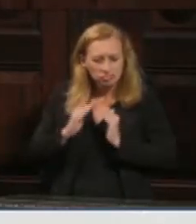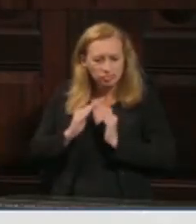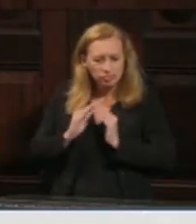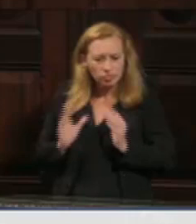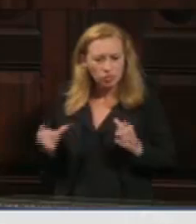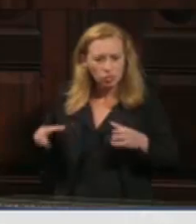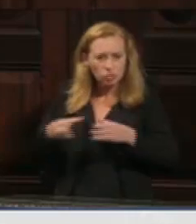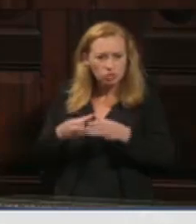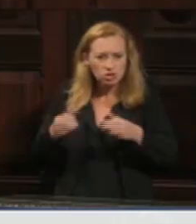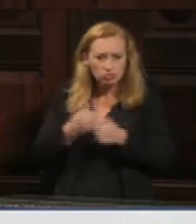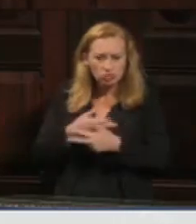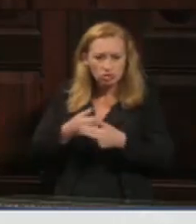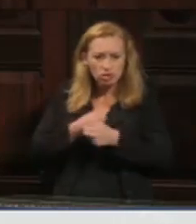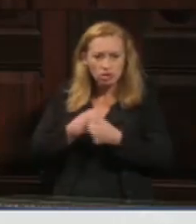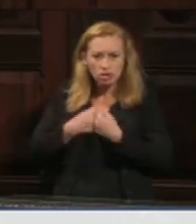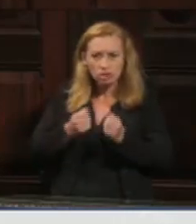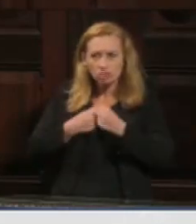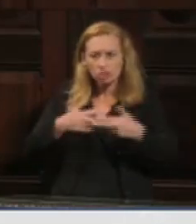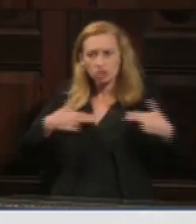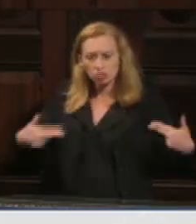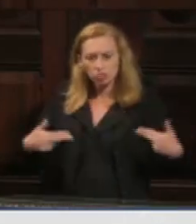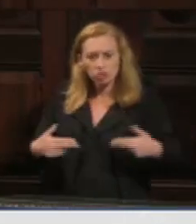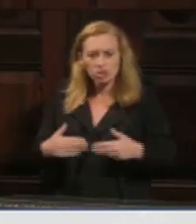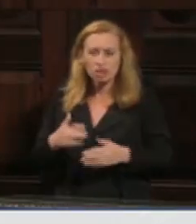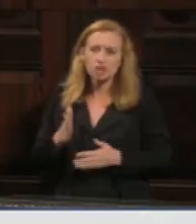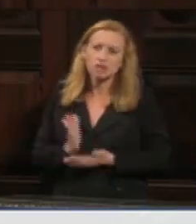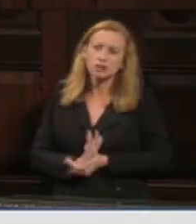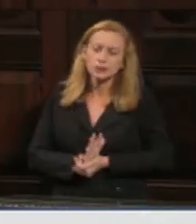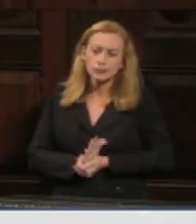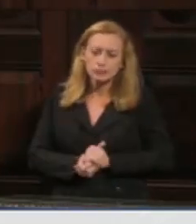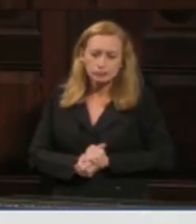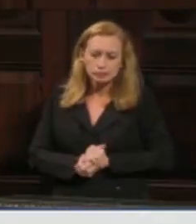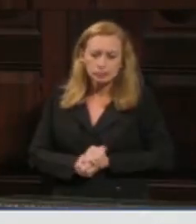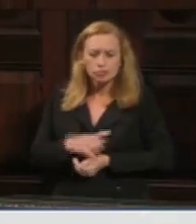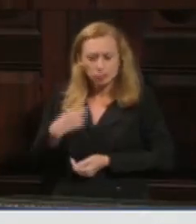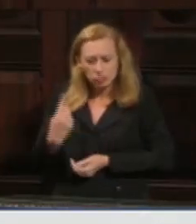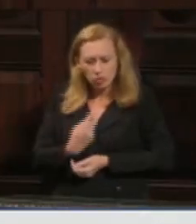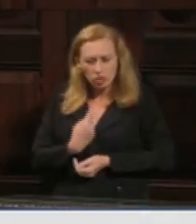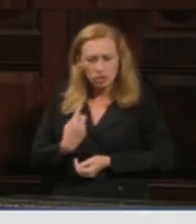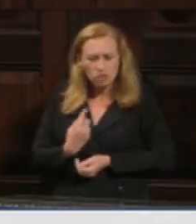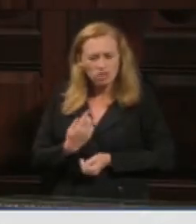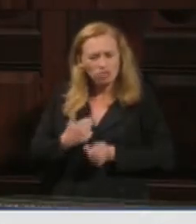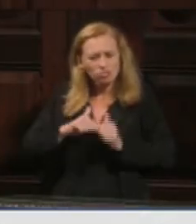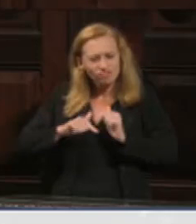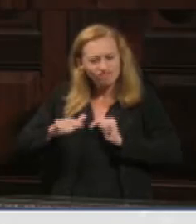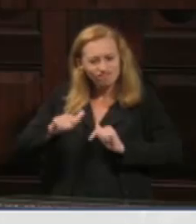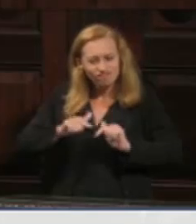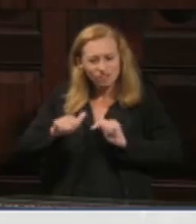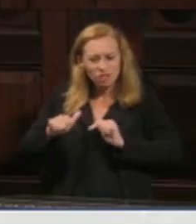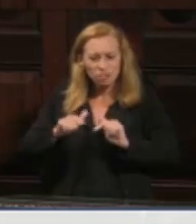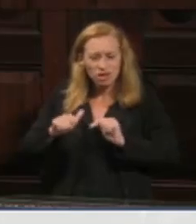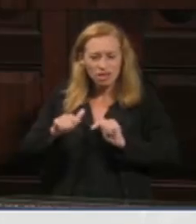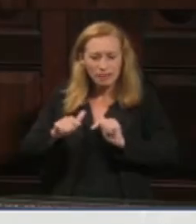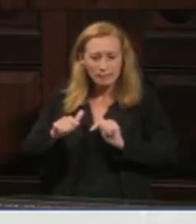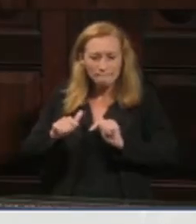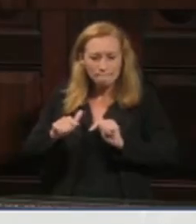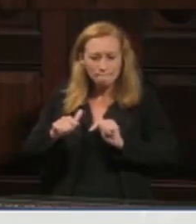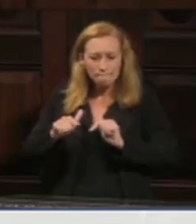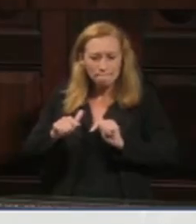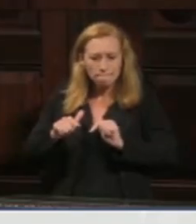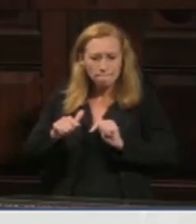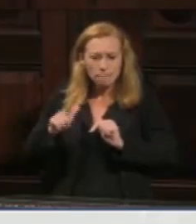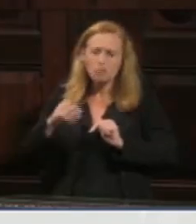de transporte e, assim que instaurada, nós iremos trabalhar de forma